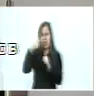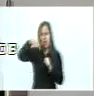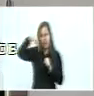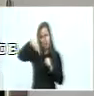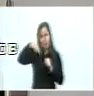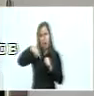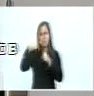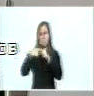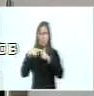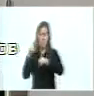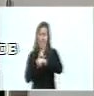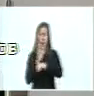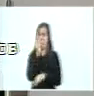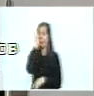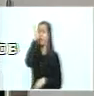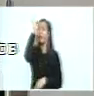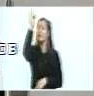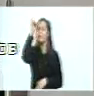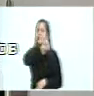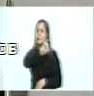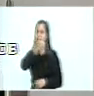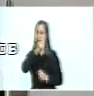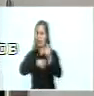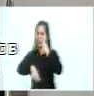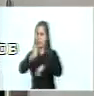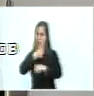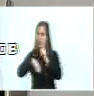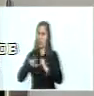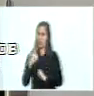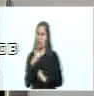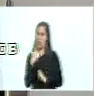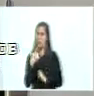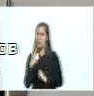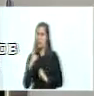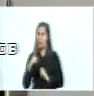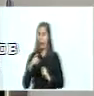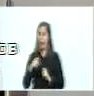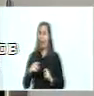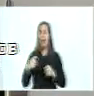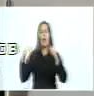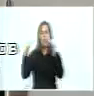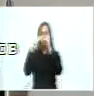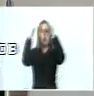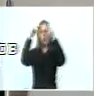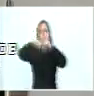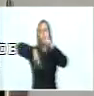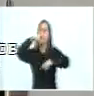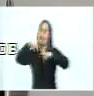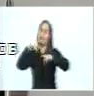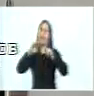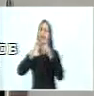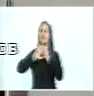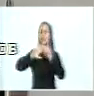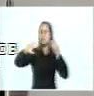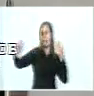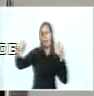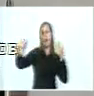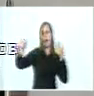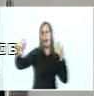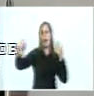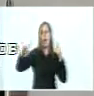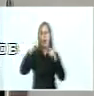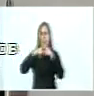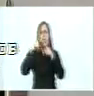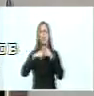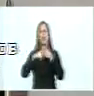do momento que, no futuro, se essa administração não tiver com o povo, aí eu não estou com ela. Por causa disso que eu estou falando com os eleitores,